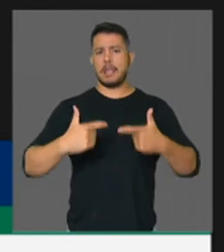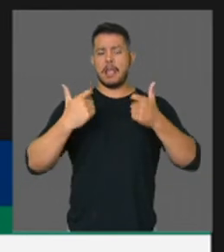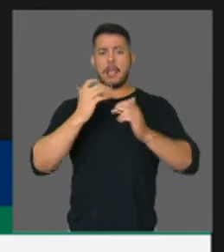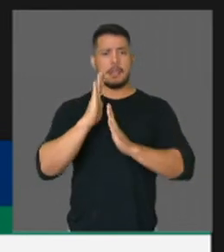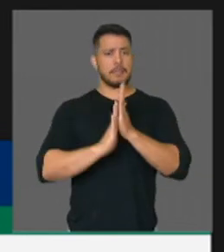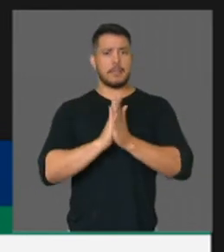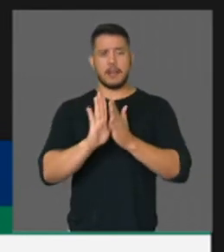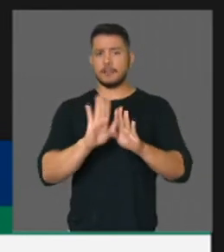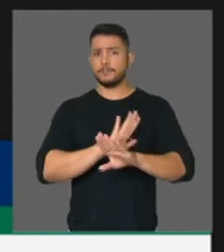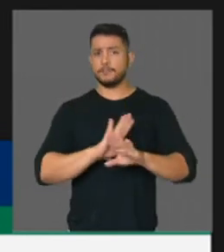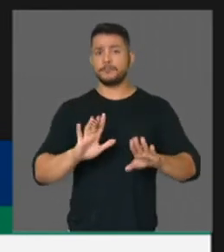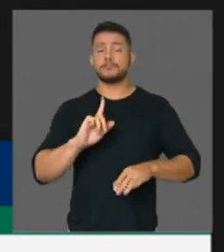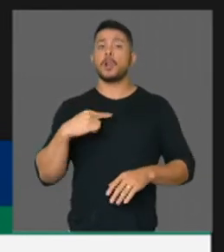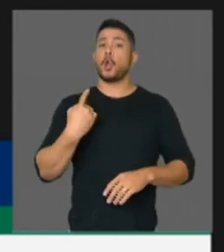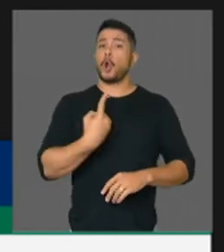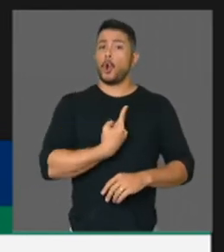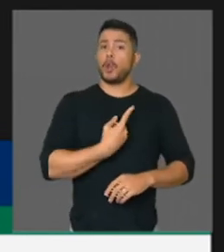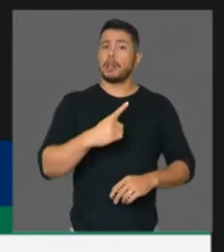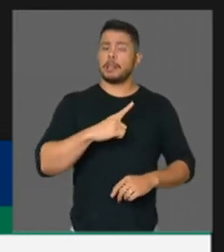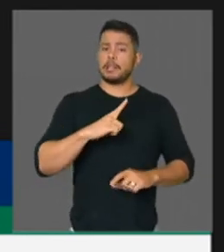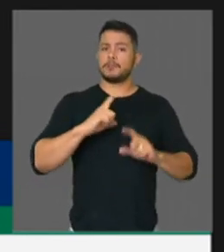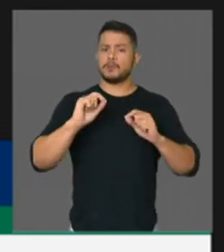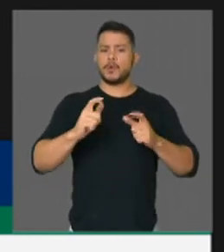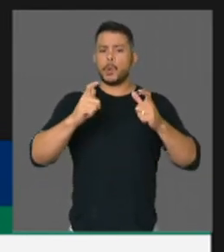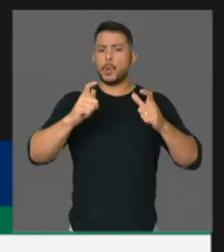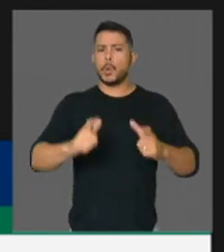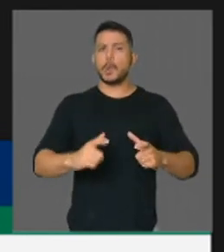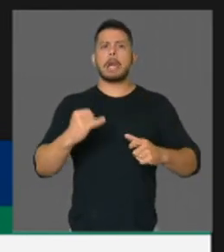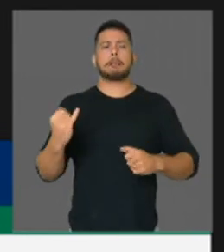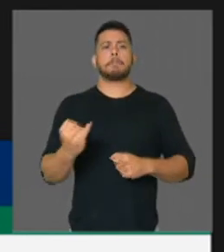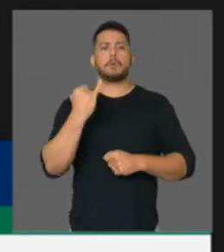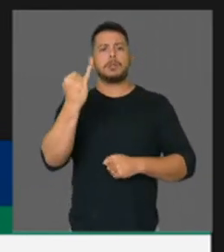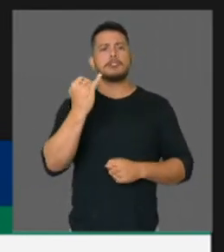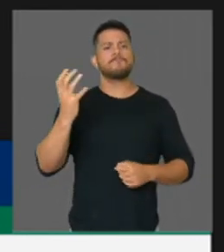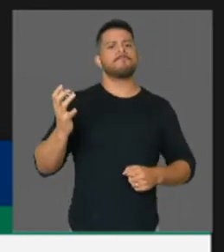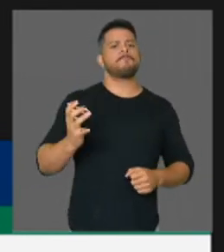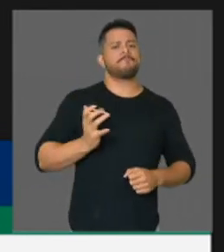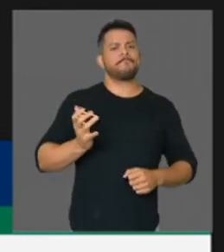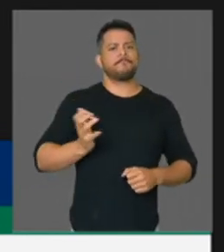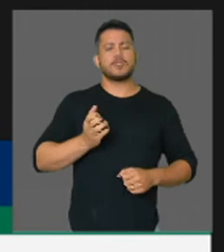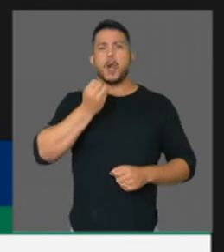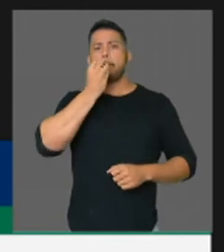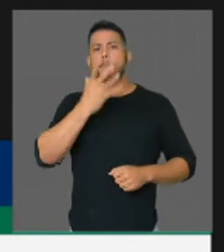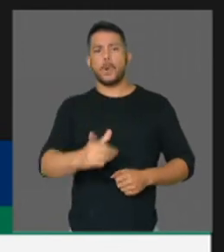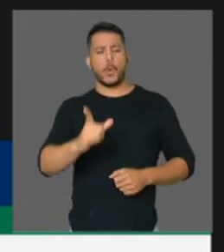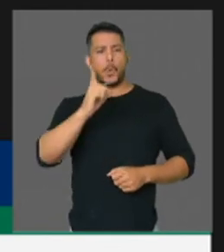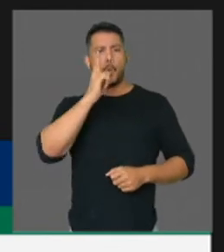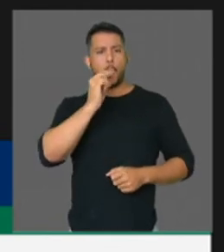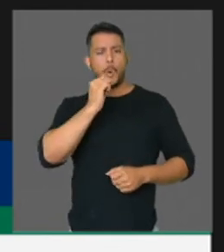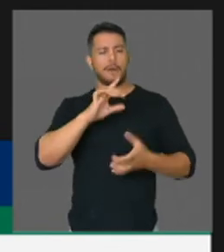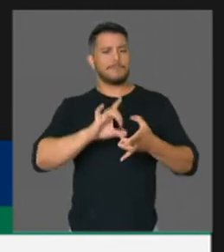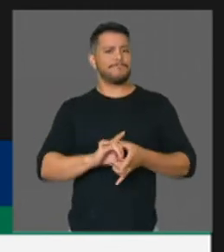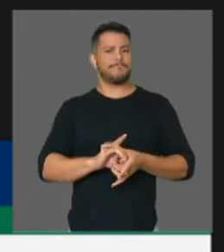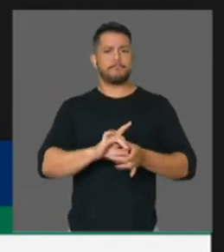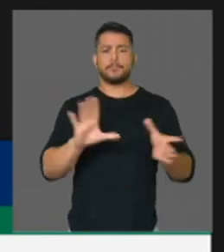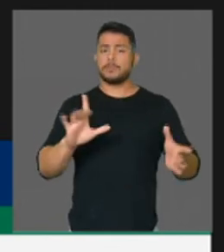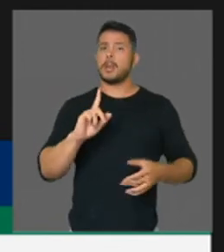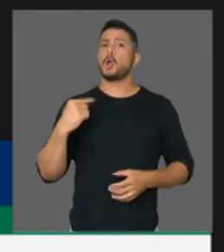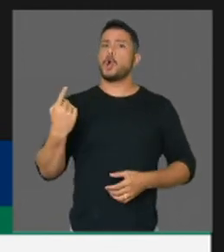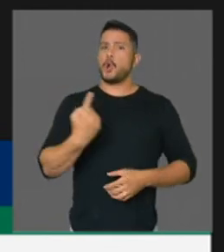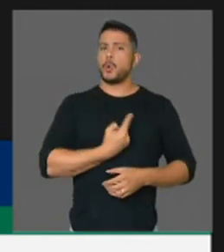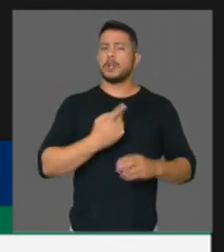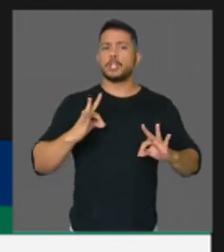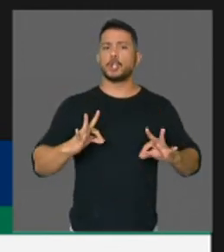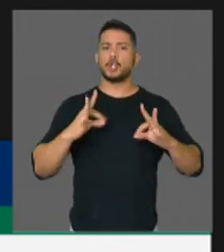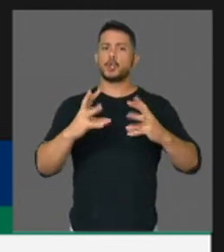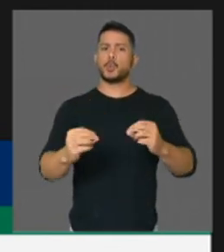nenhuma. Nós temos um solo fértil, um subsolo rico, temos água à vontade, nós temos tudo que um país